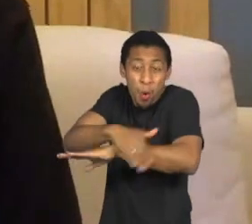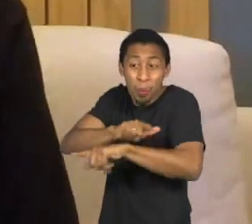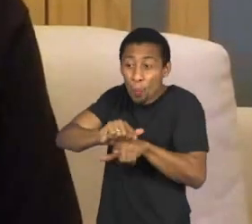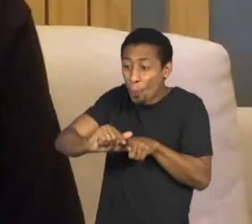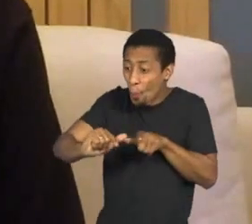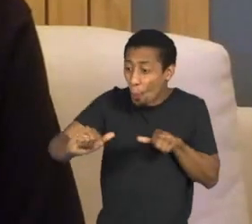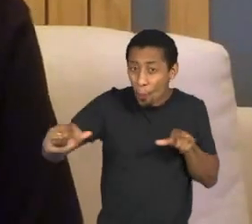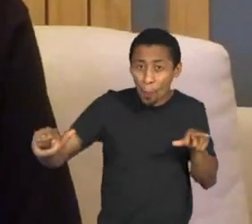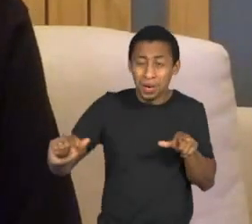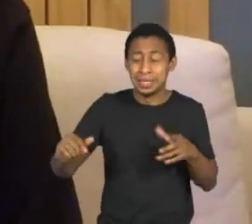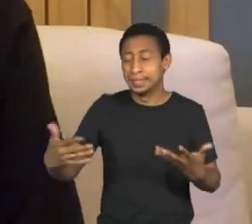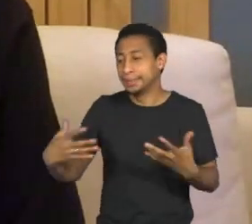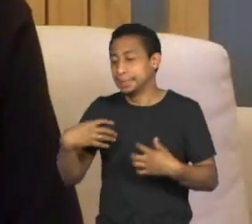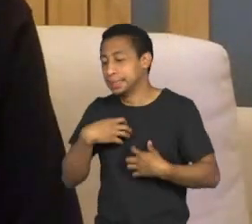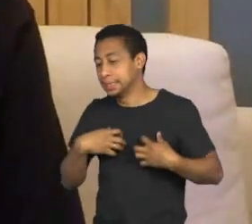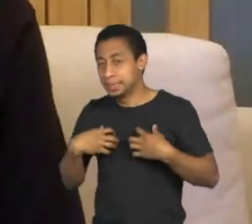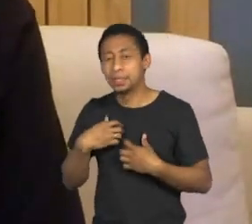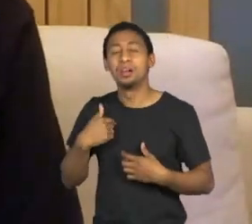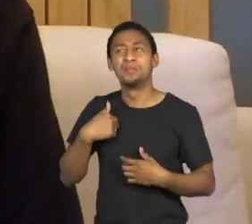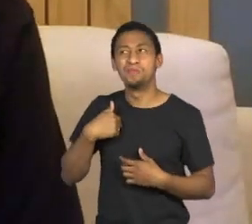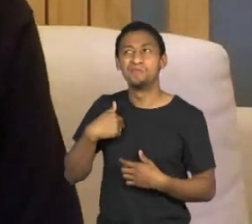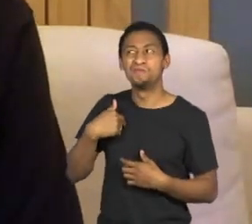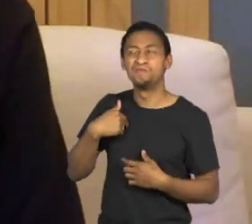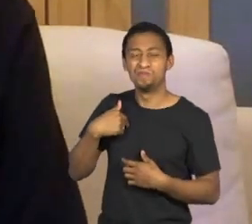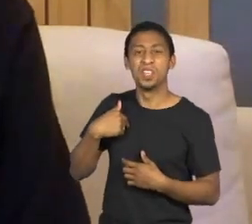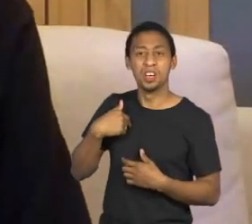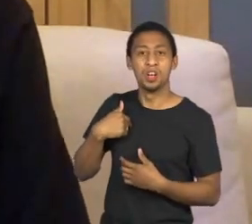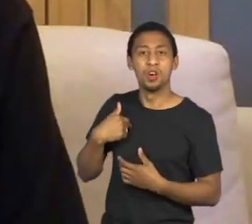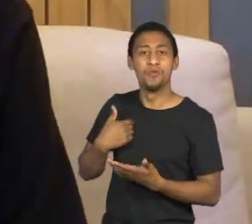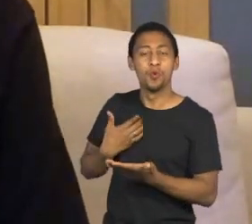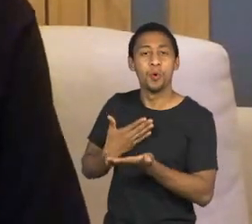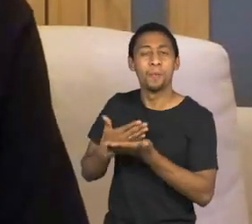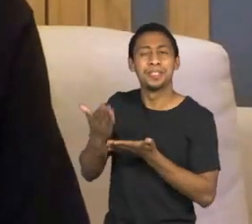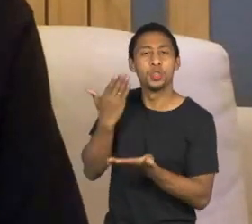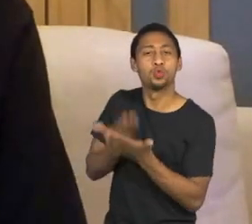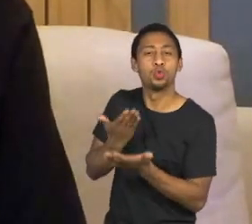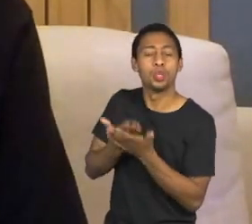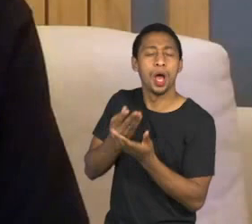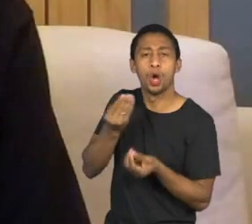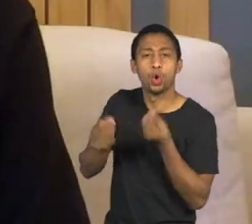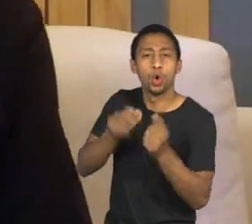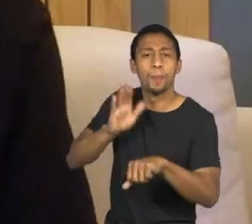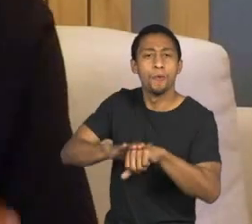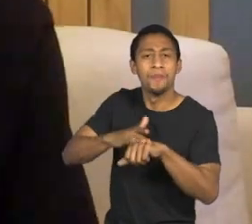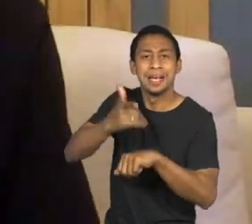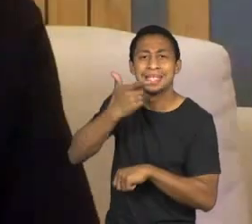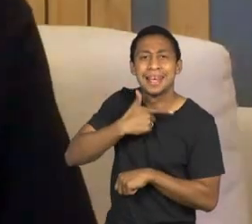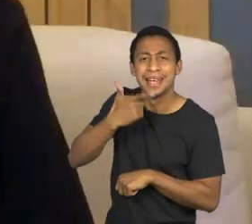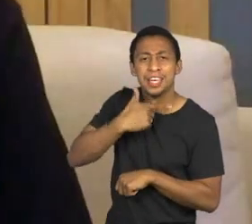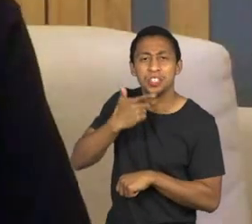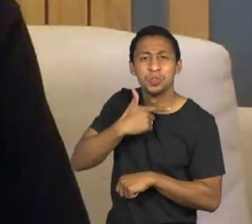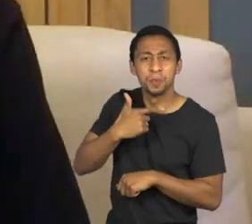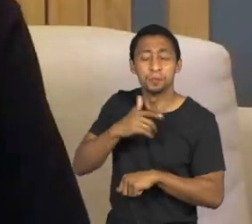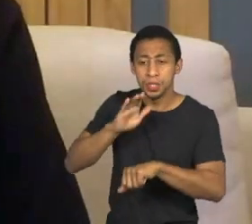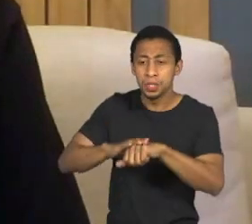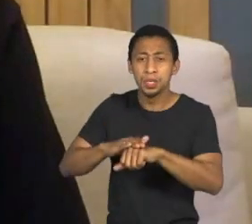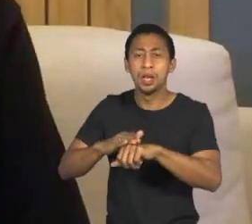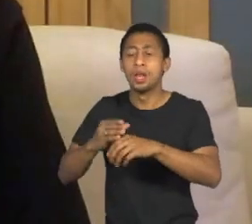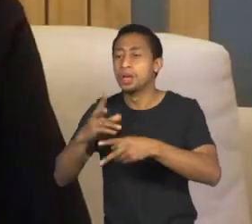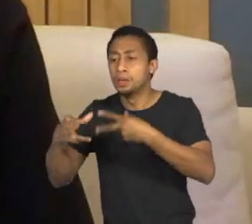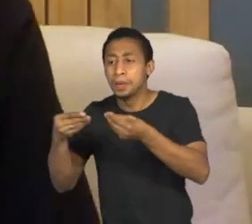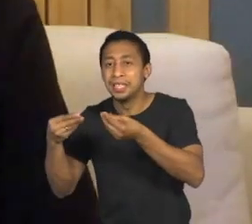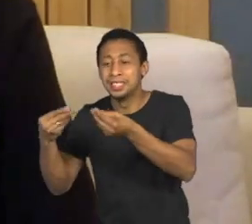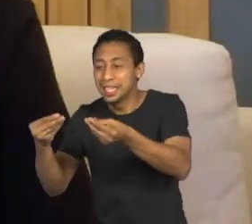E ele tava zoado lá, e o que que eu fiz? Eu falei, mano, vou estudar um pouco de como fazer queijo aqui, que eu vou fazer uns queijos, eu dou o queijo de presente para umas